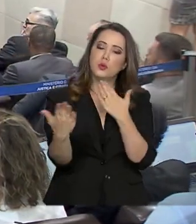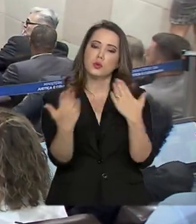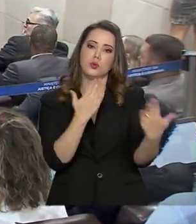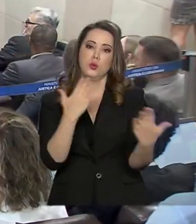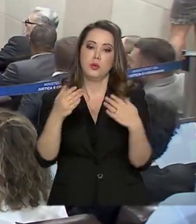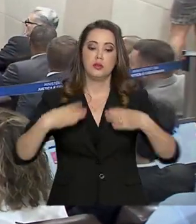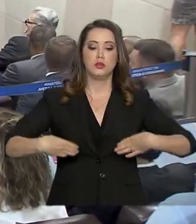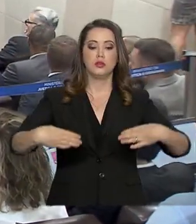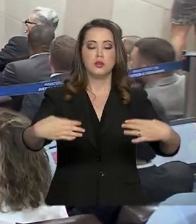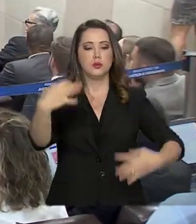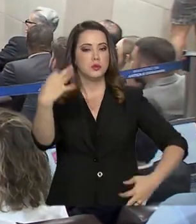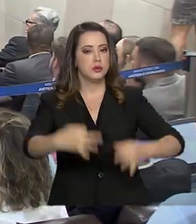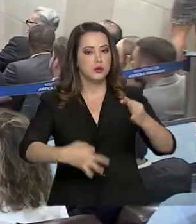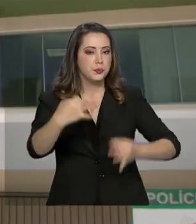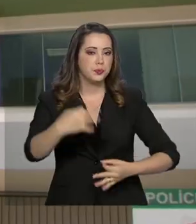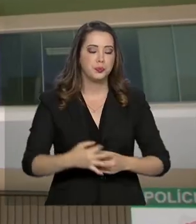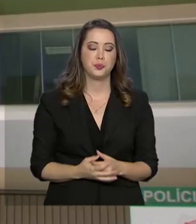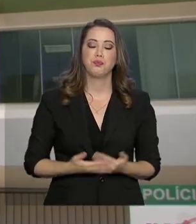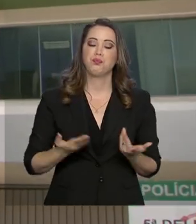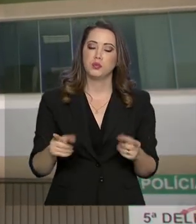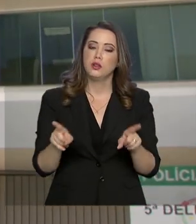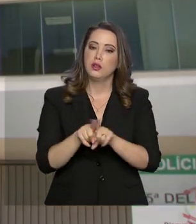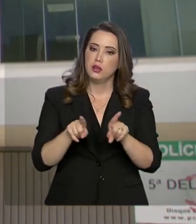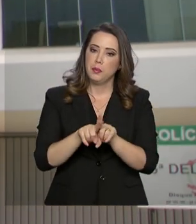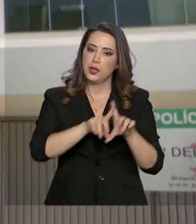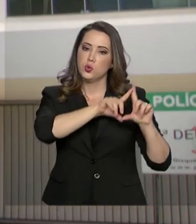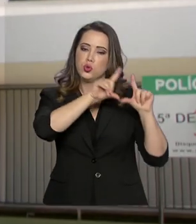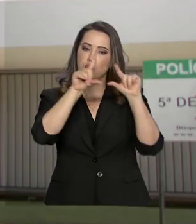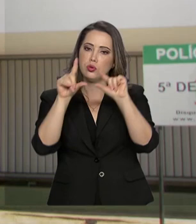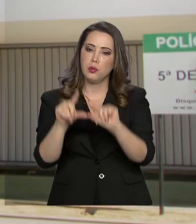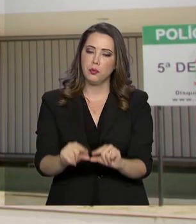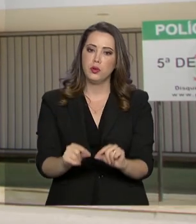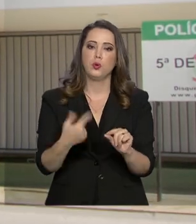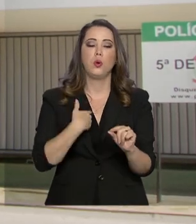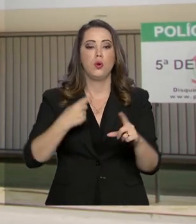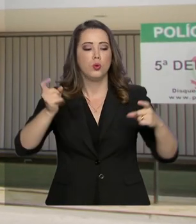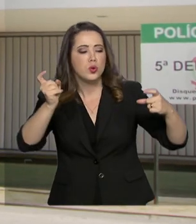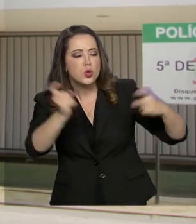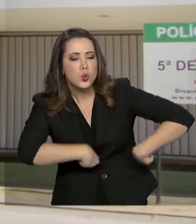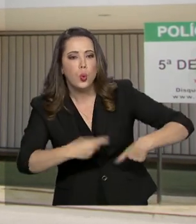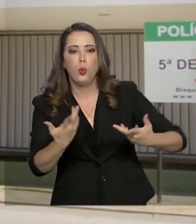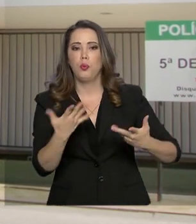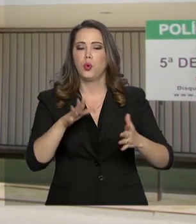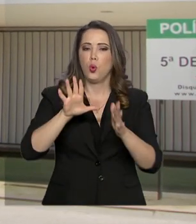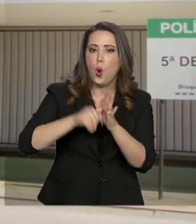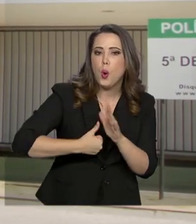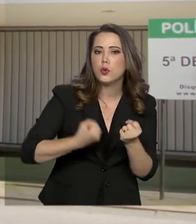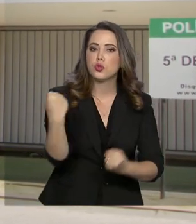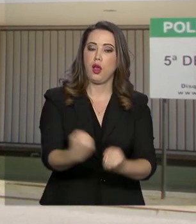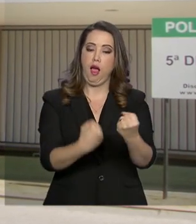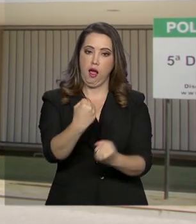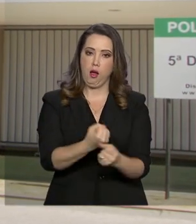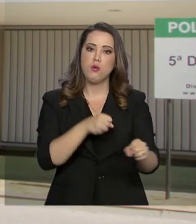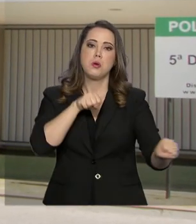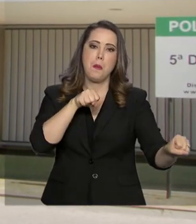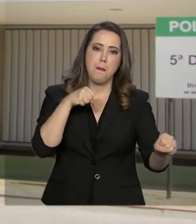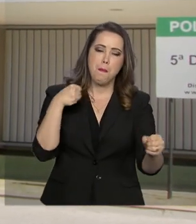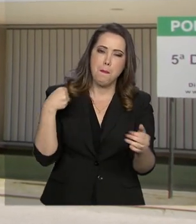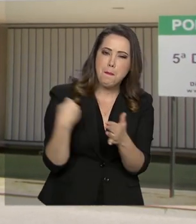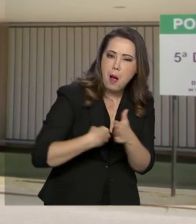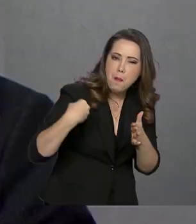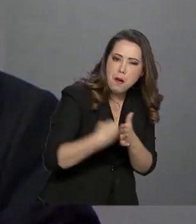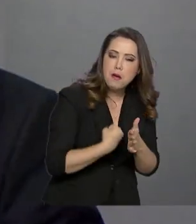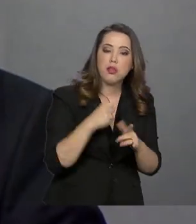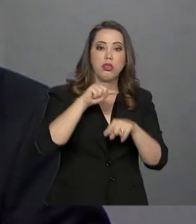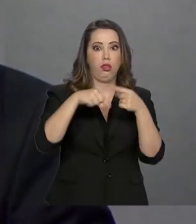Ministério da Justiça e Segurança Pública. Também houve queda nos registros de estupro, furto de veículos e lesão corporal seguida